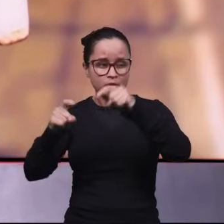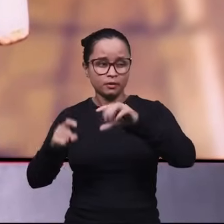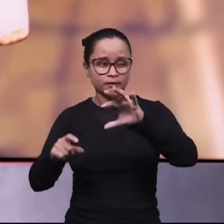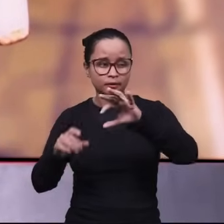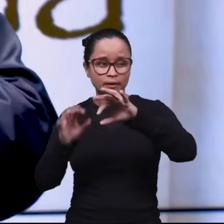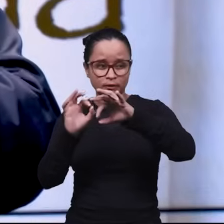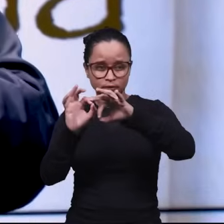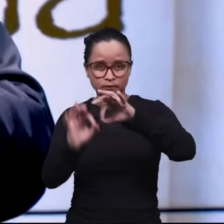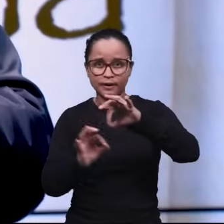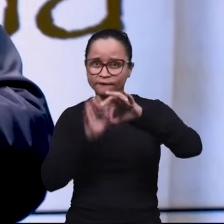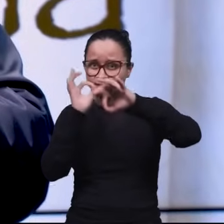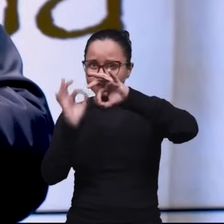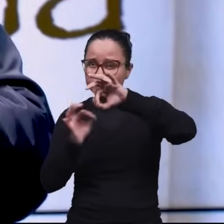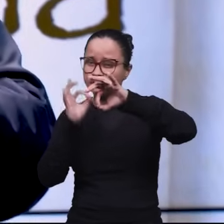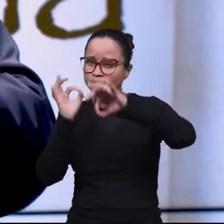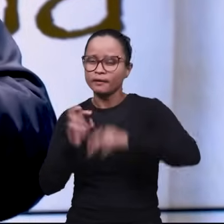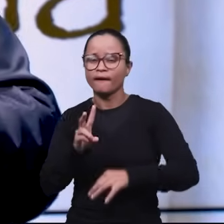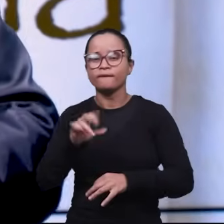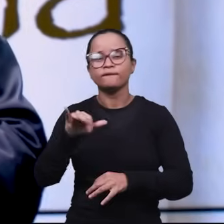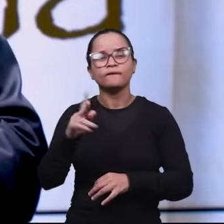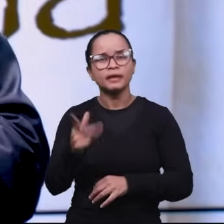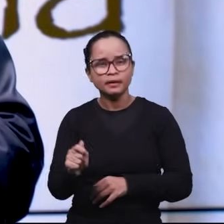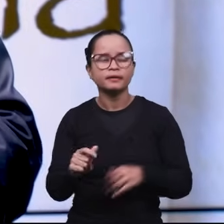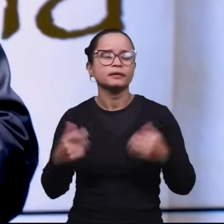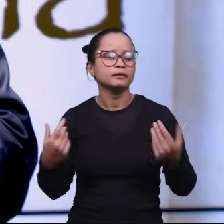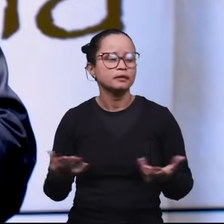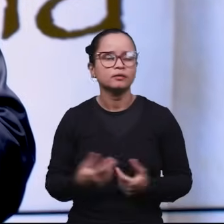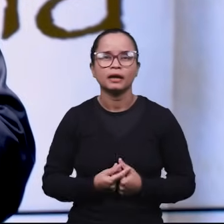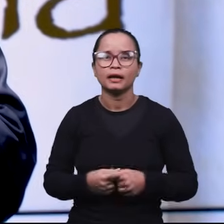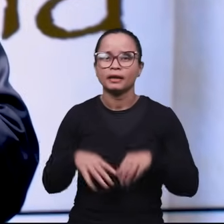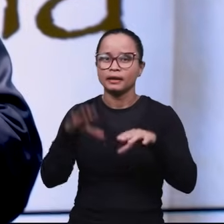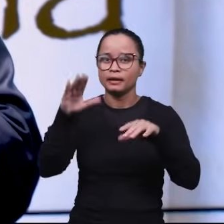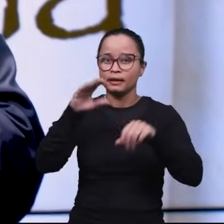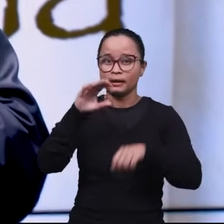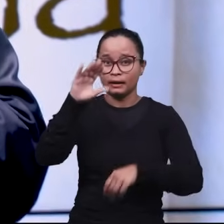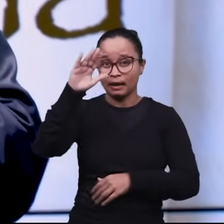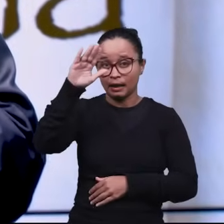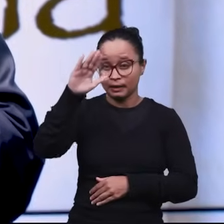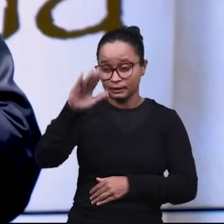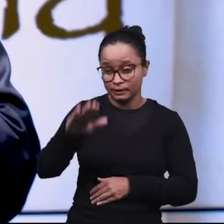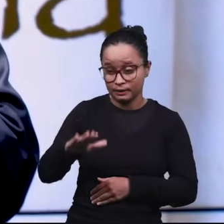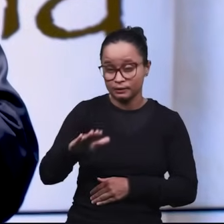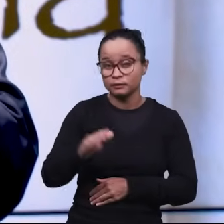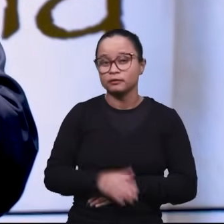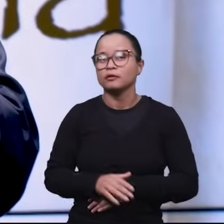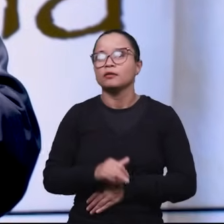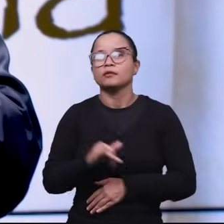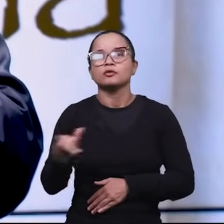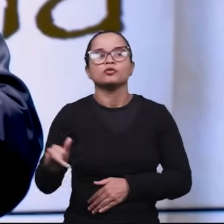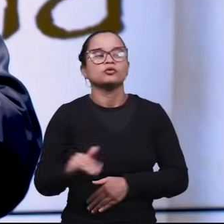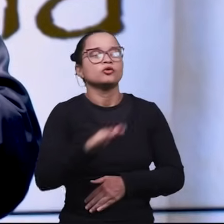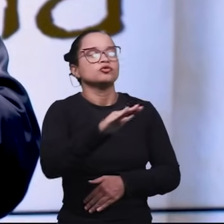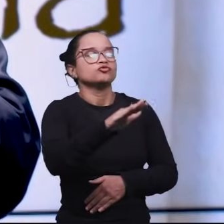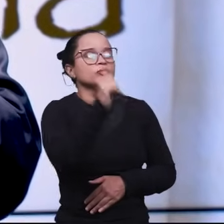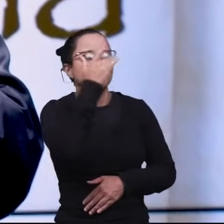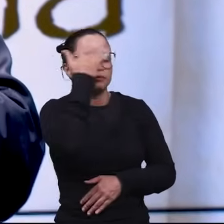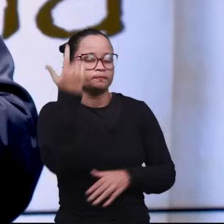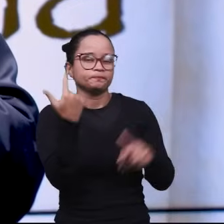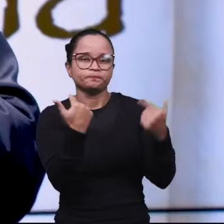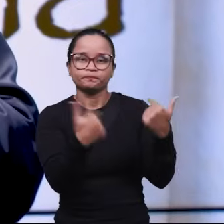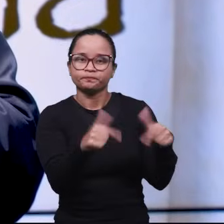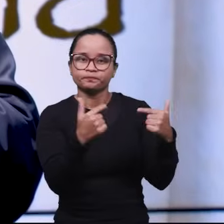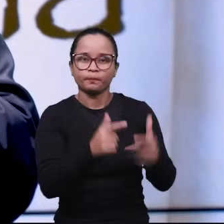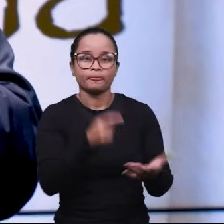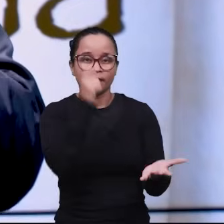denário. Ao cair da tarde, disse o senhor da vinha ao seu administrador: chama os trabalhadores